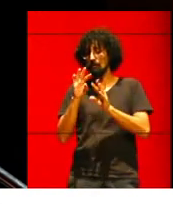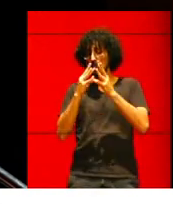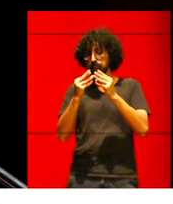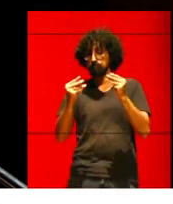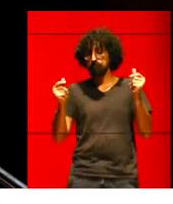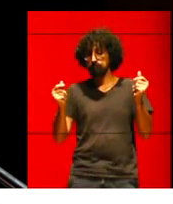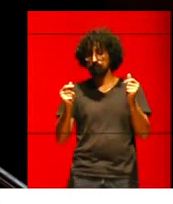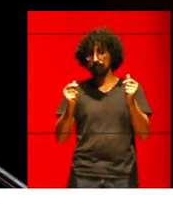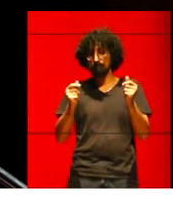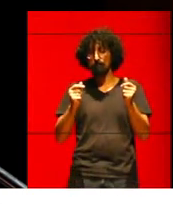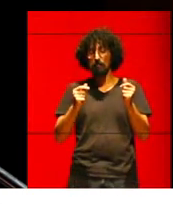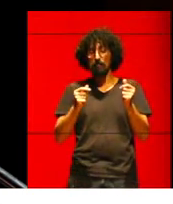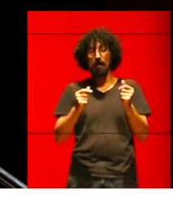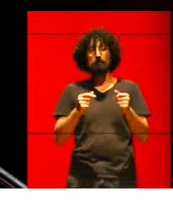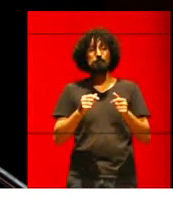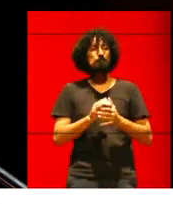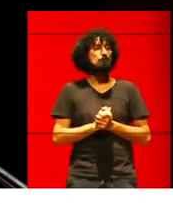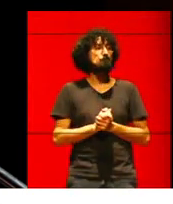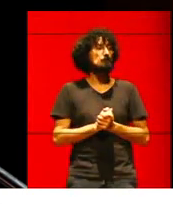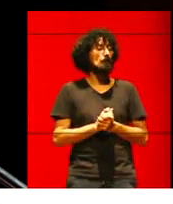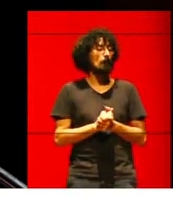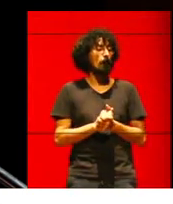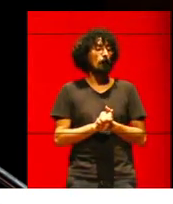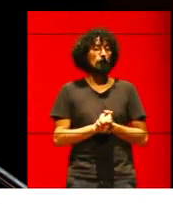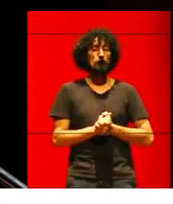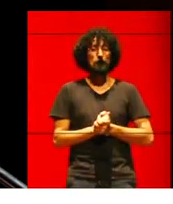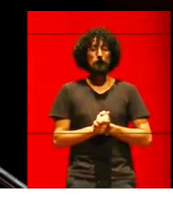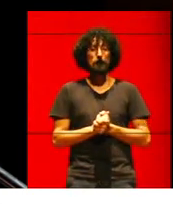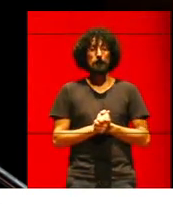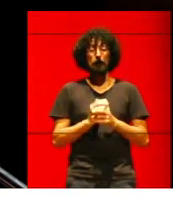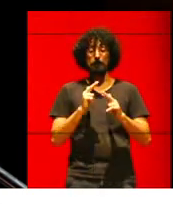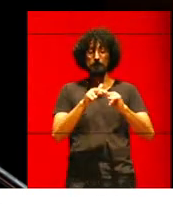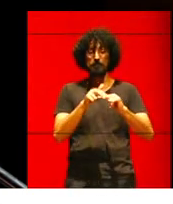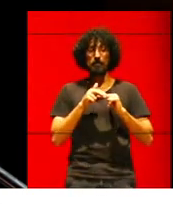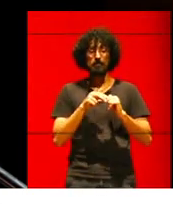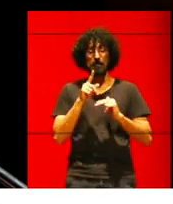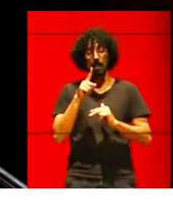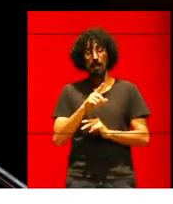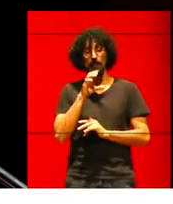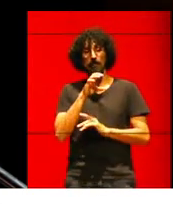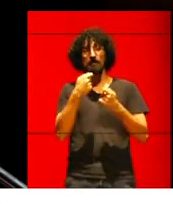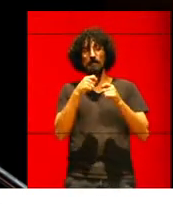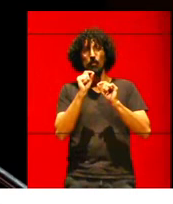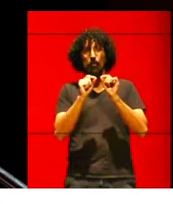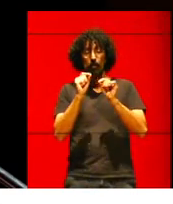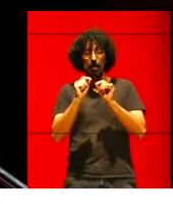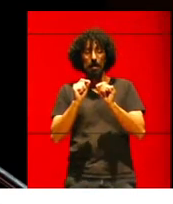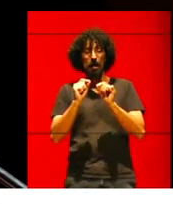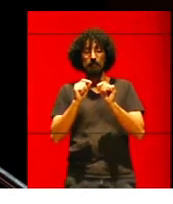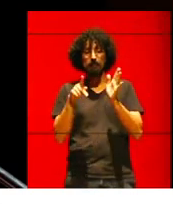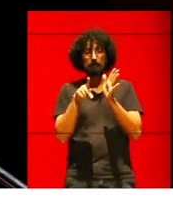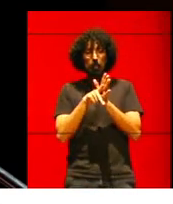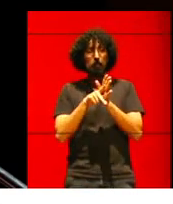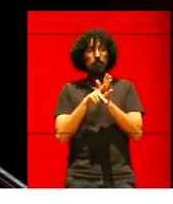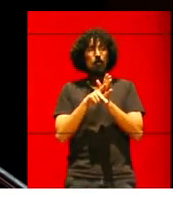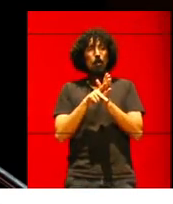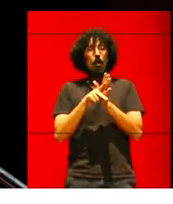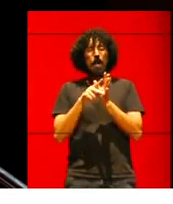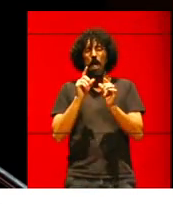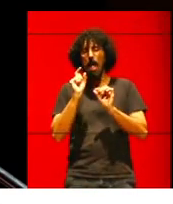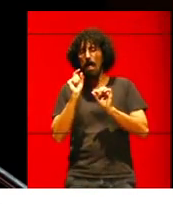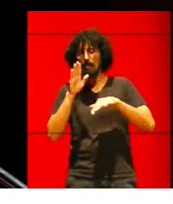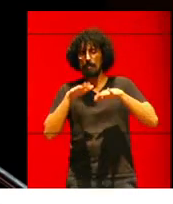associação obrigatória, certo? É uma associação mutualística, ok? Isso daí são os termos já lá